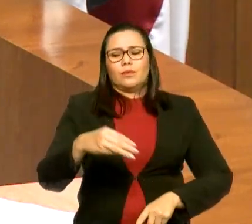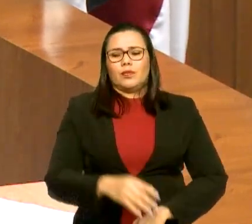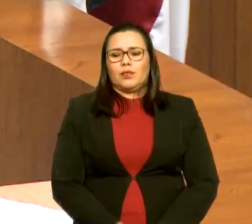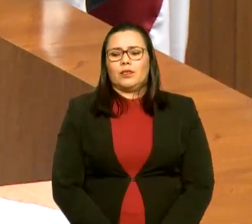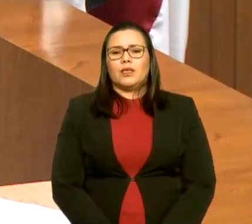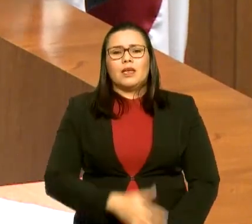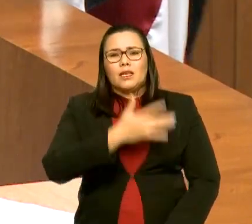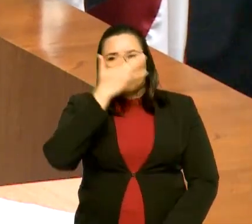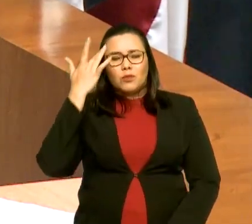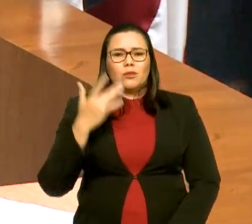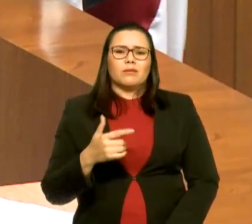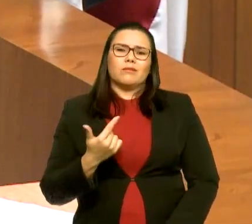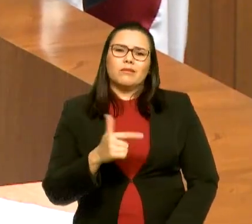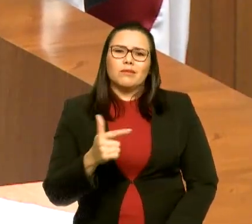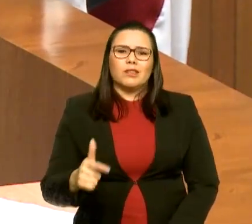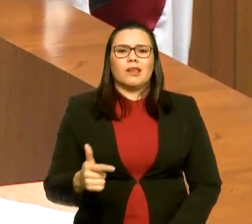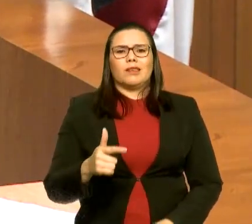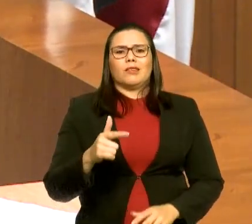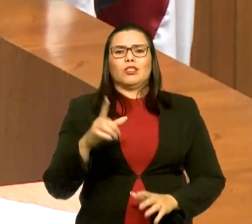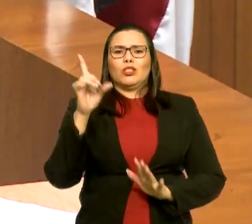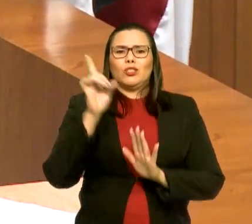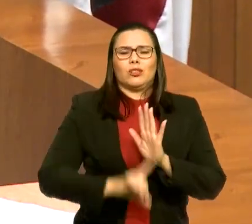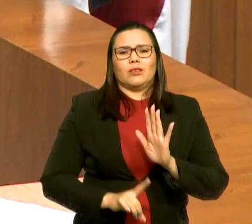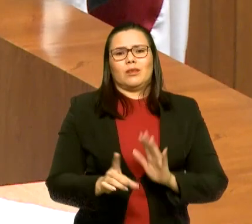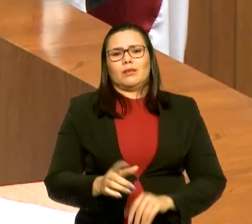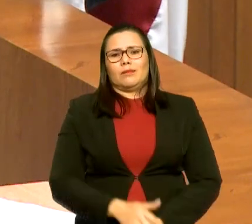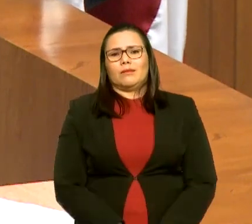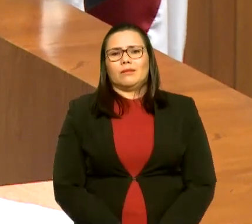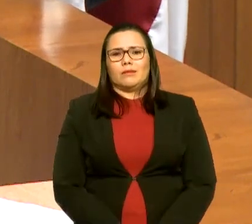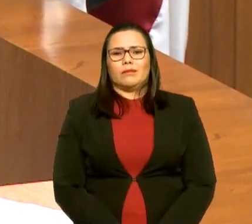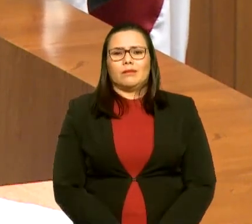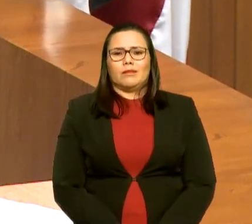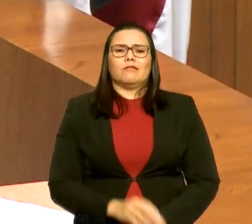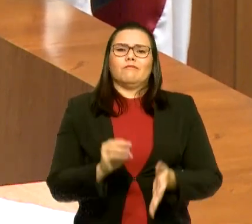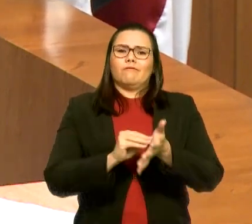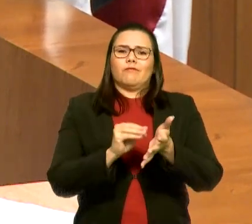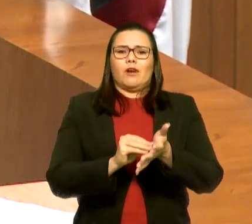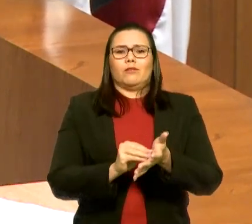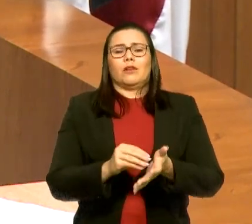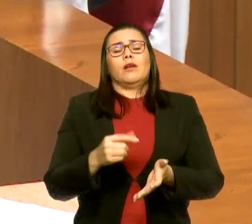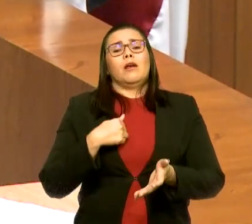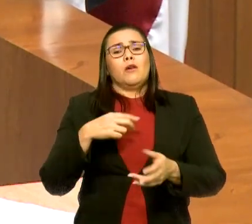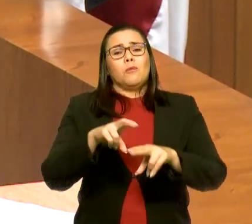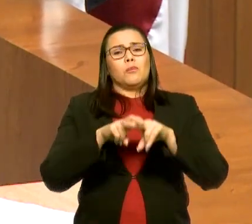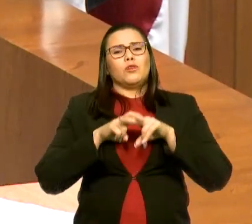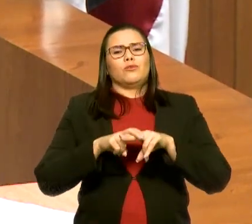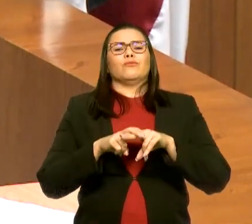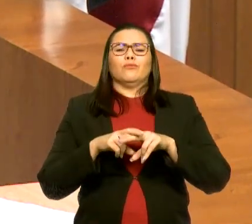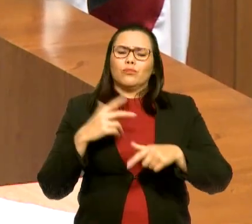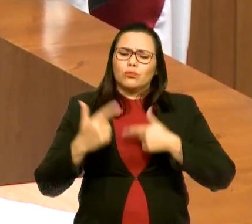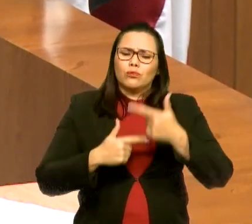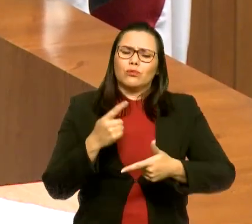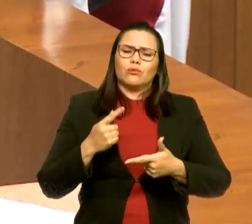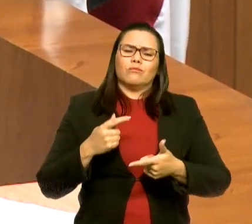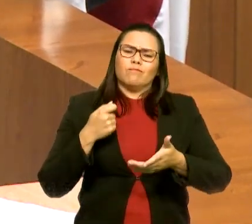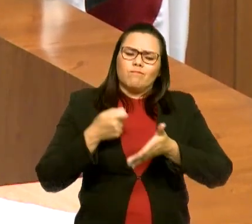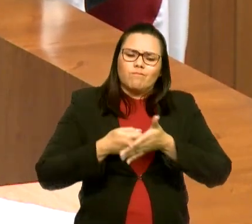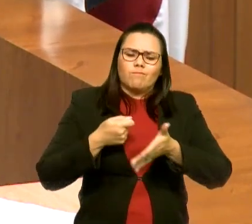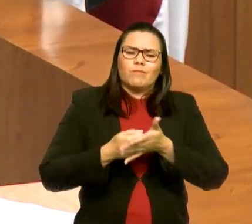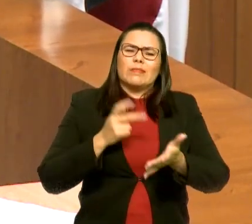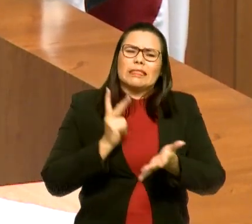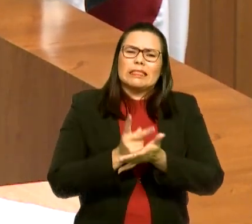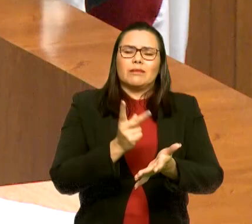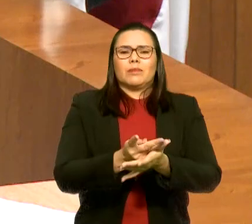seus direitos, ou pelo menos sua garantia legal. Assim, não deixarei de lutar por políticas públicas de inclusão